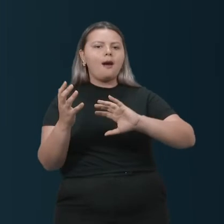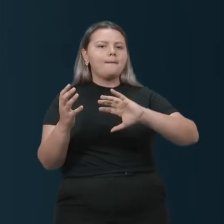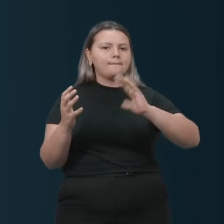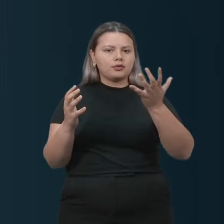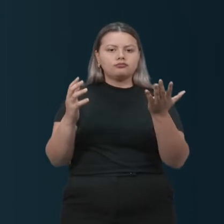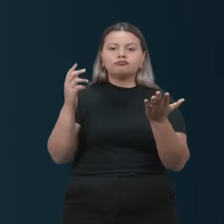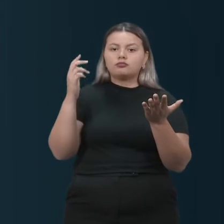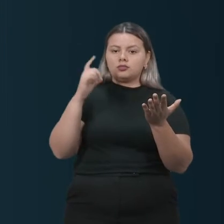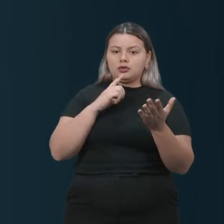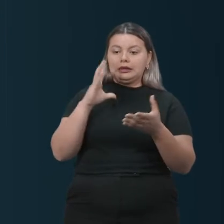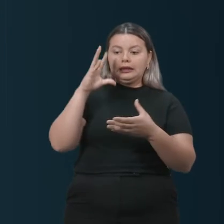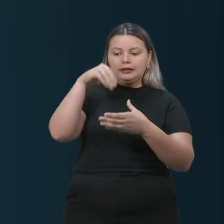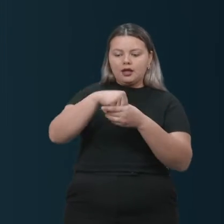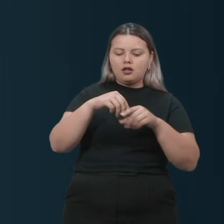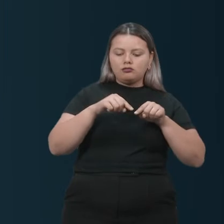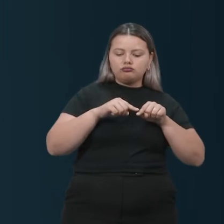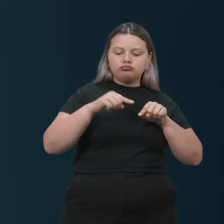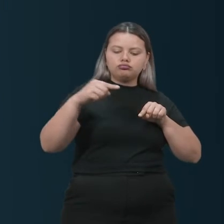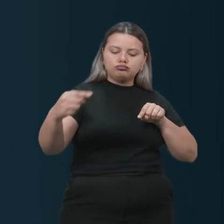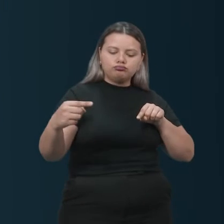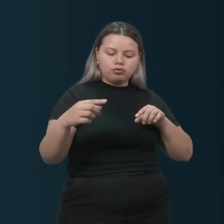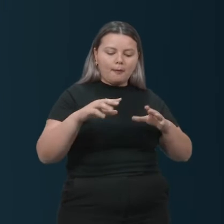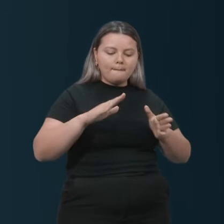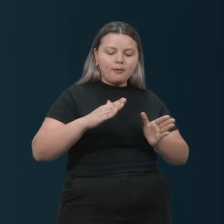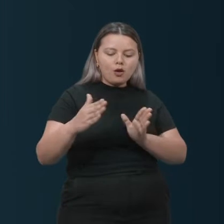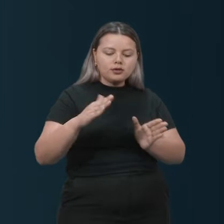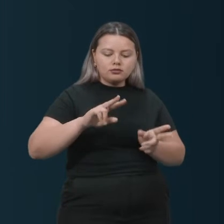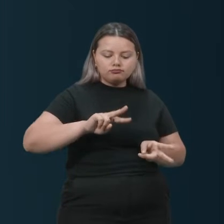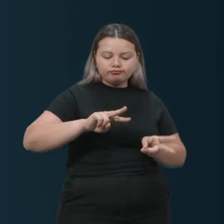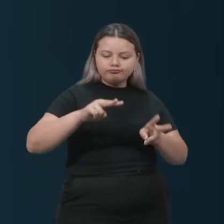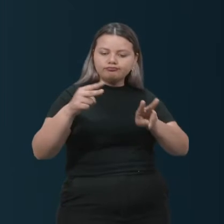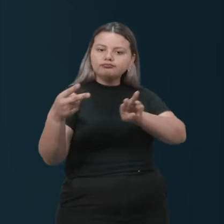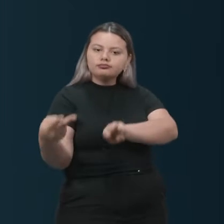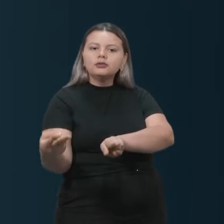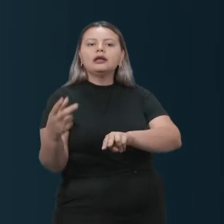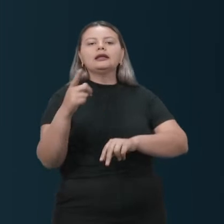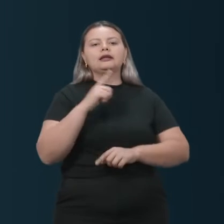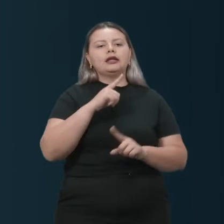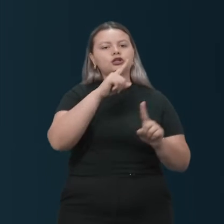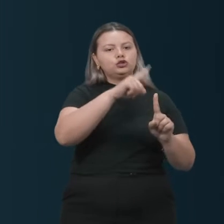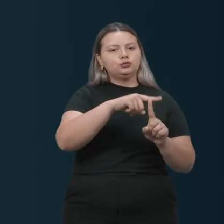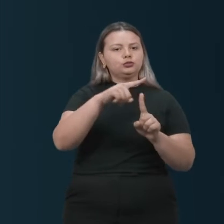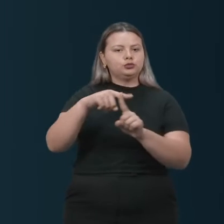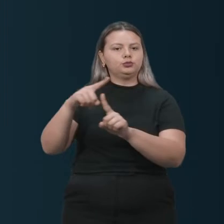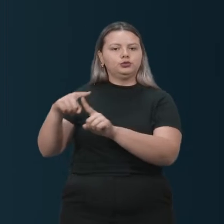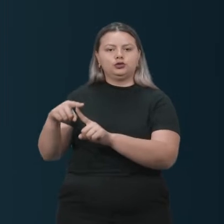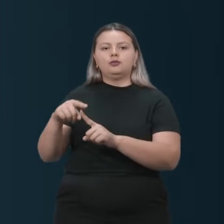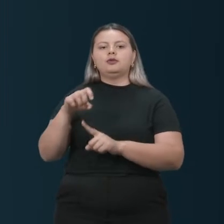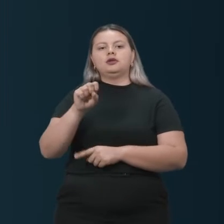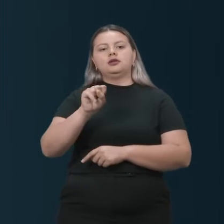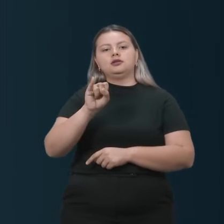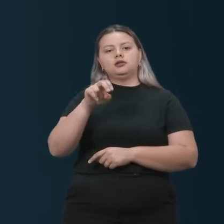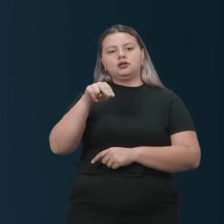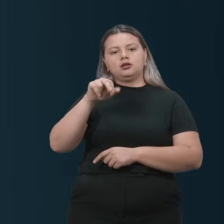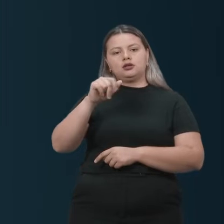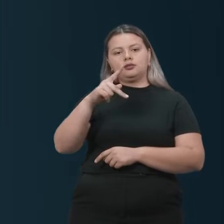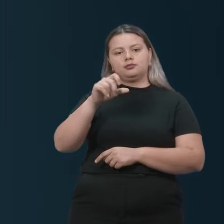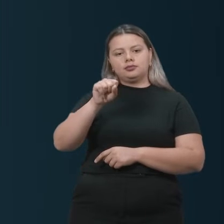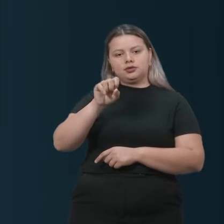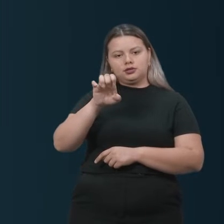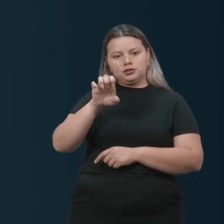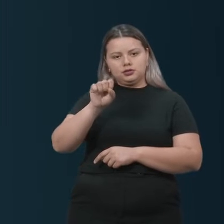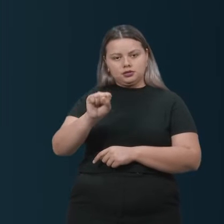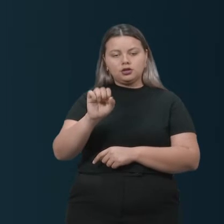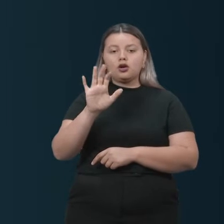acontecem nessa sinapse. Existem vários tipos de sinapse estabelecidas entre neurônios,